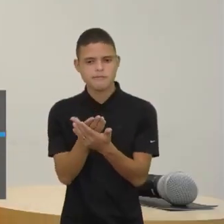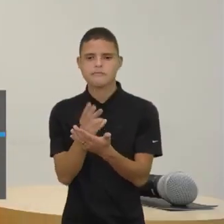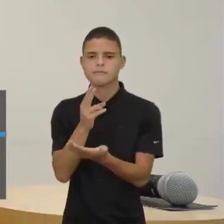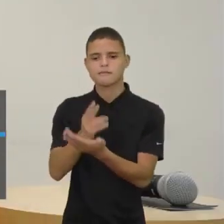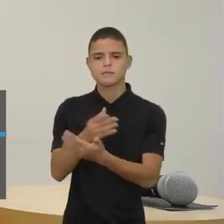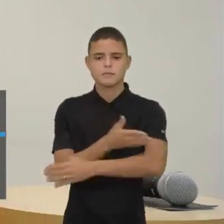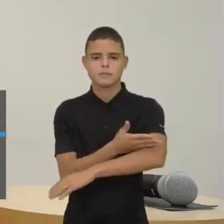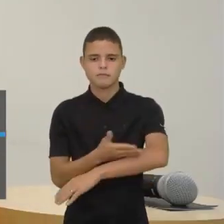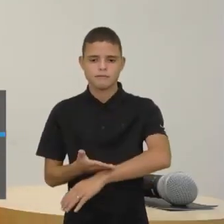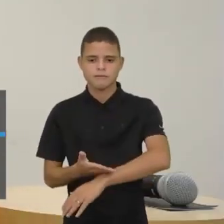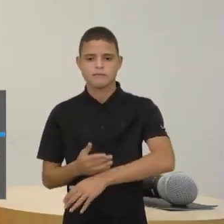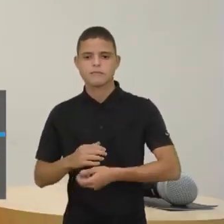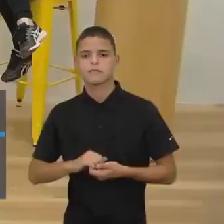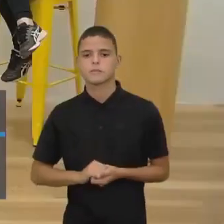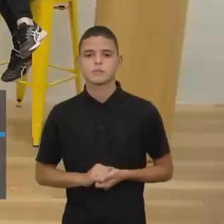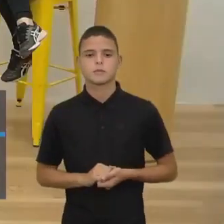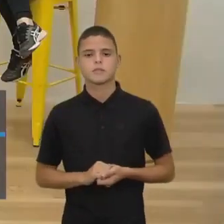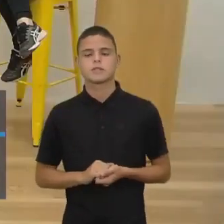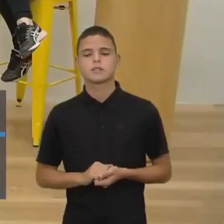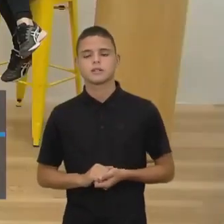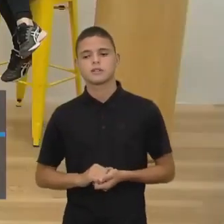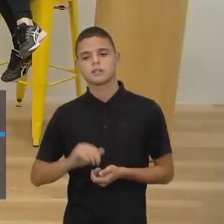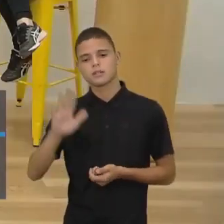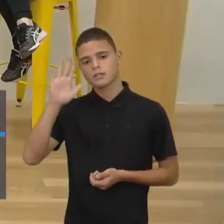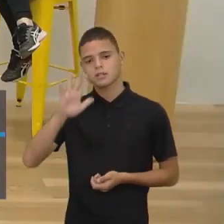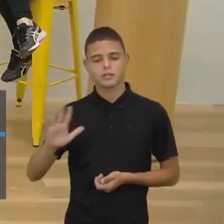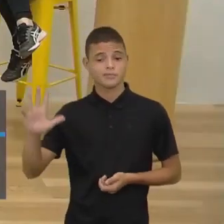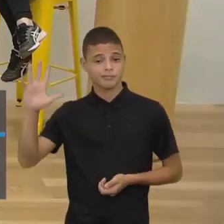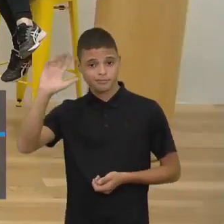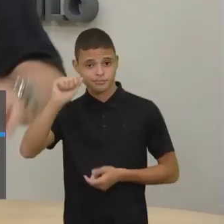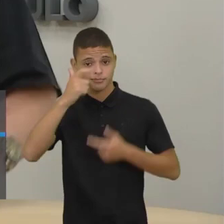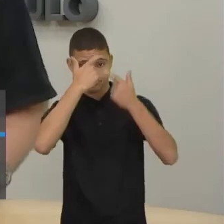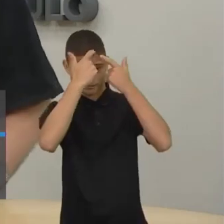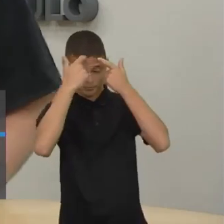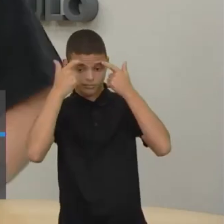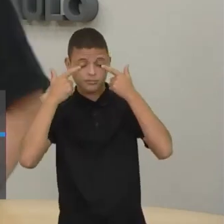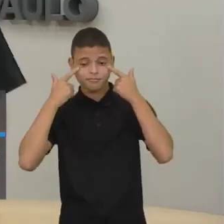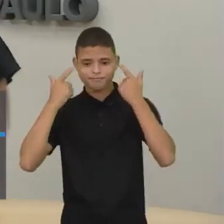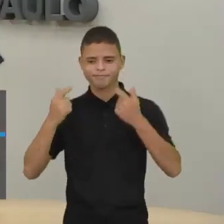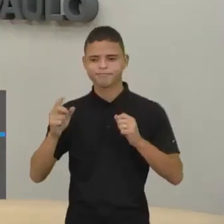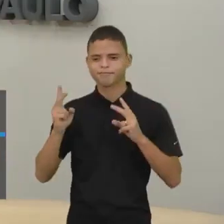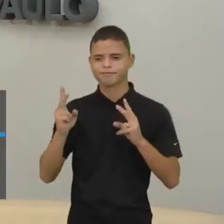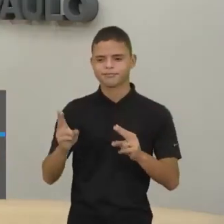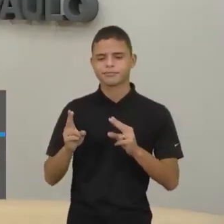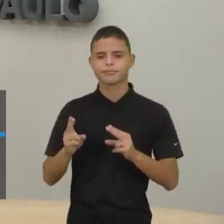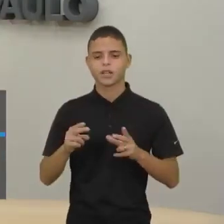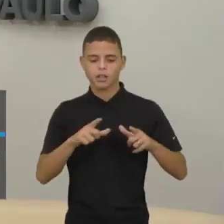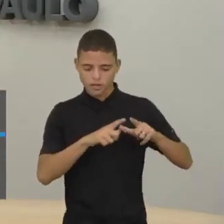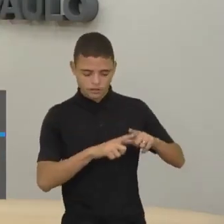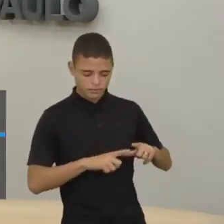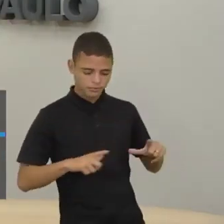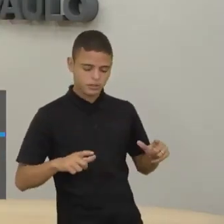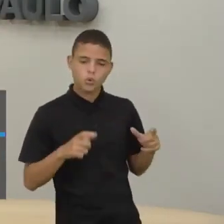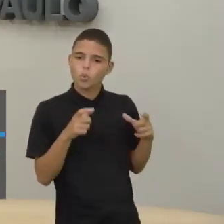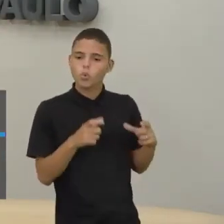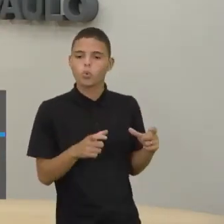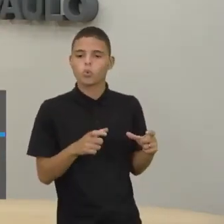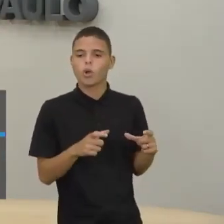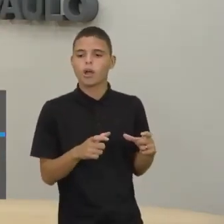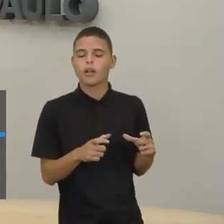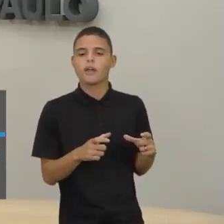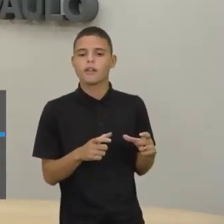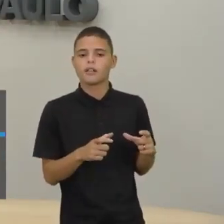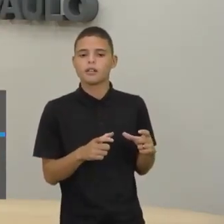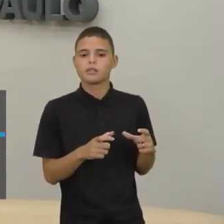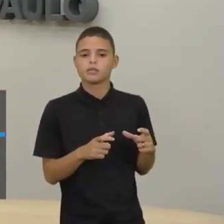ó, magnificamente. É, a Península Asiática nada mais é do que, né, um pedaço aí de terra aí que se estende